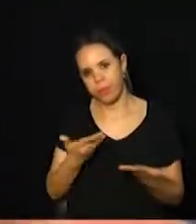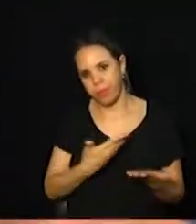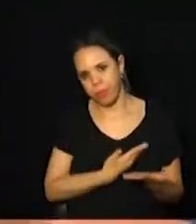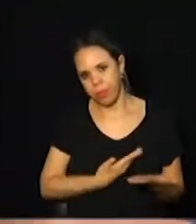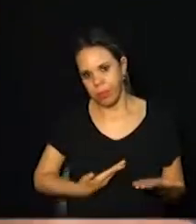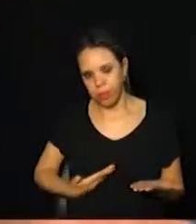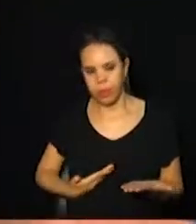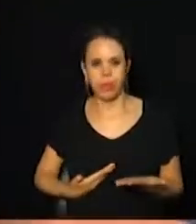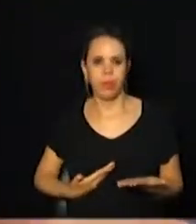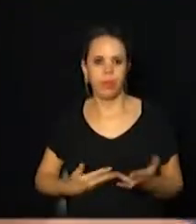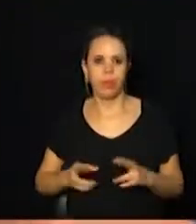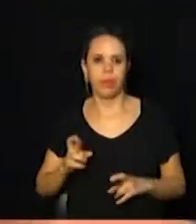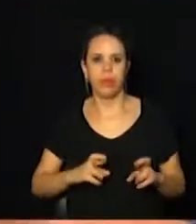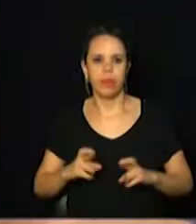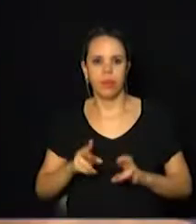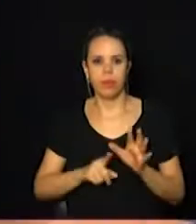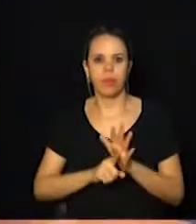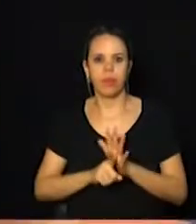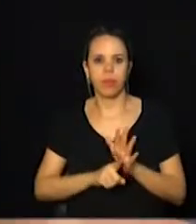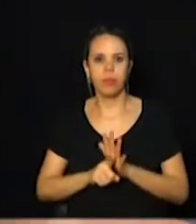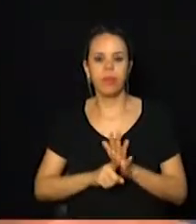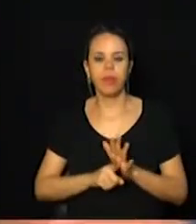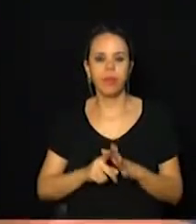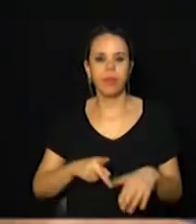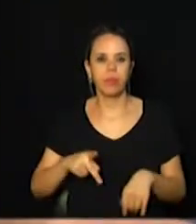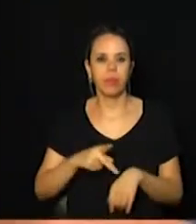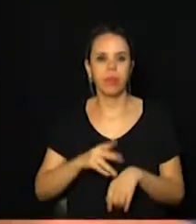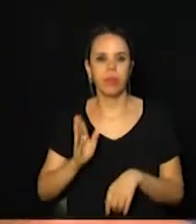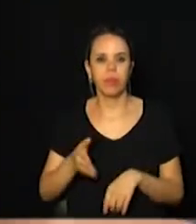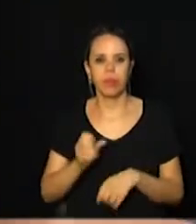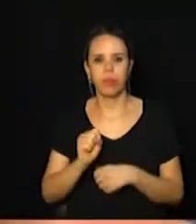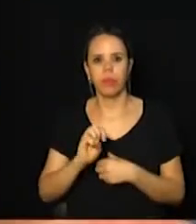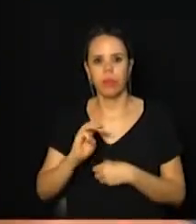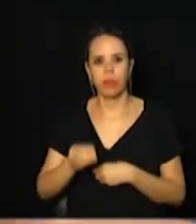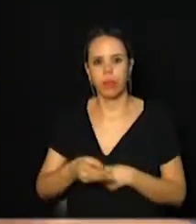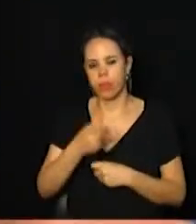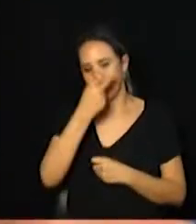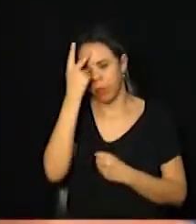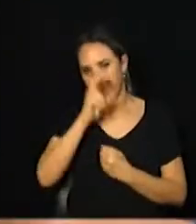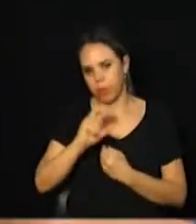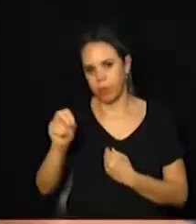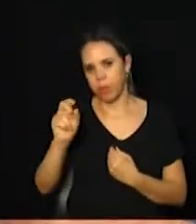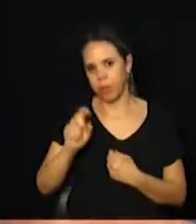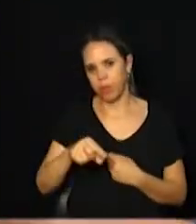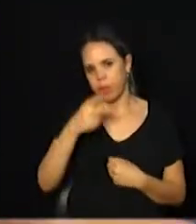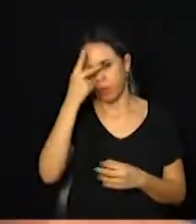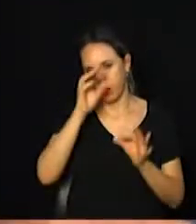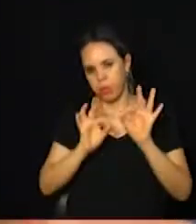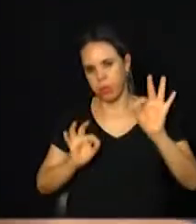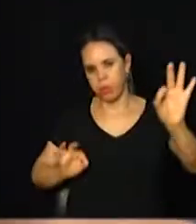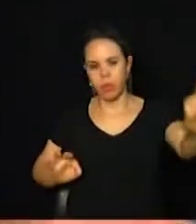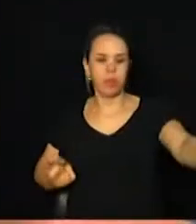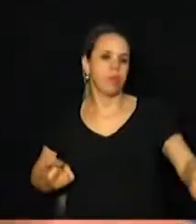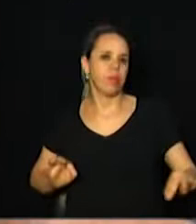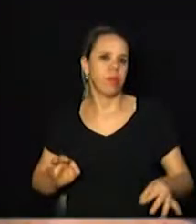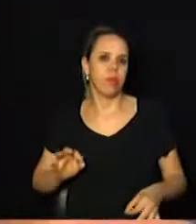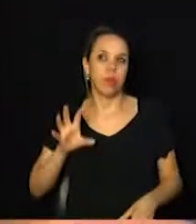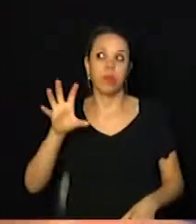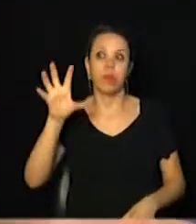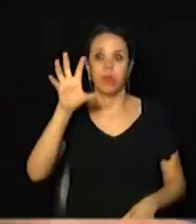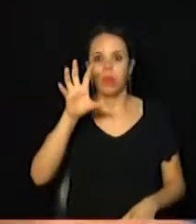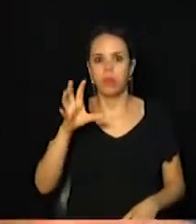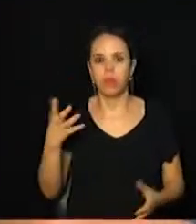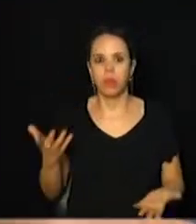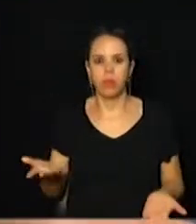autoridades constituídas análise que fingir este país é oito milhões e quinhentos milhões de quilômetros quadrados é um continente